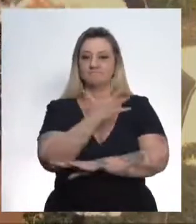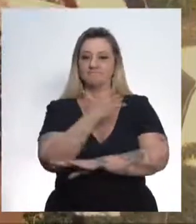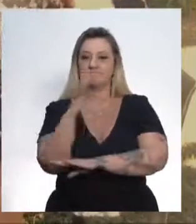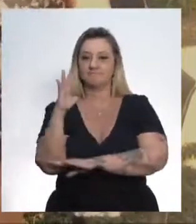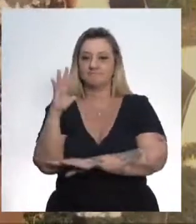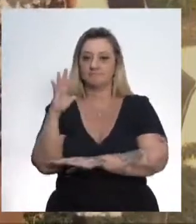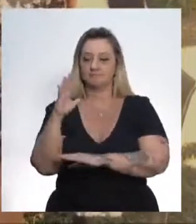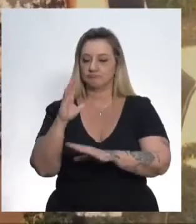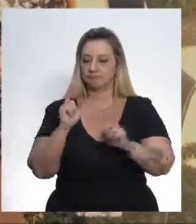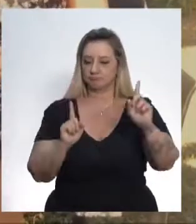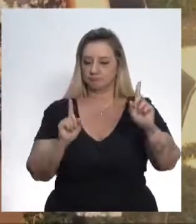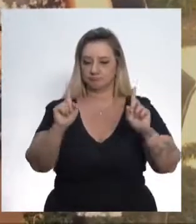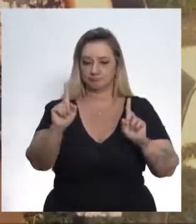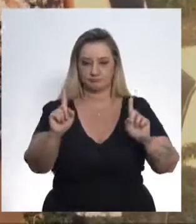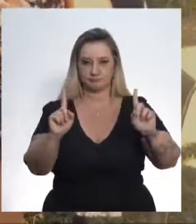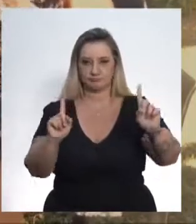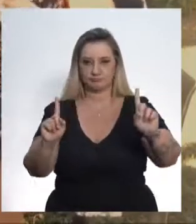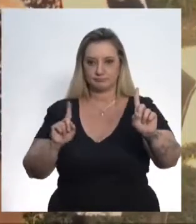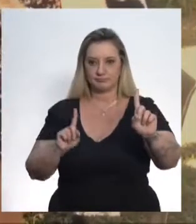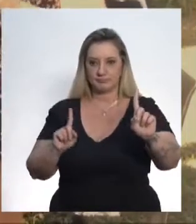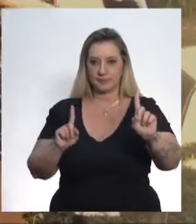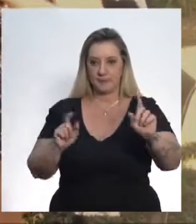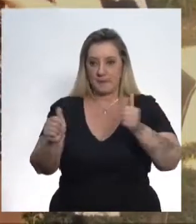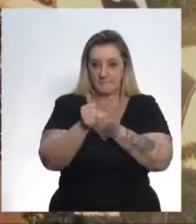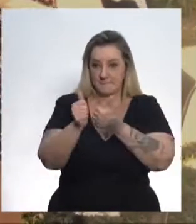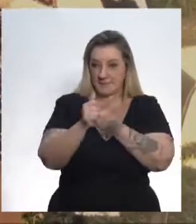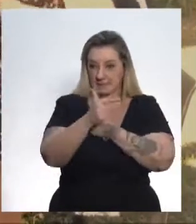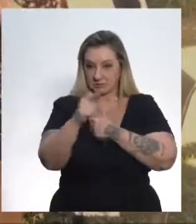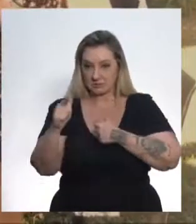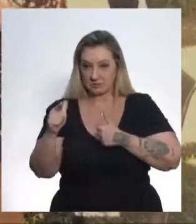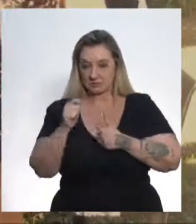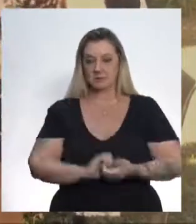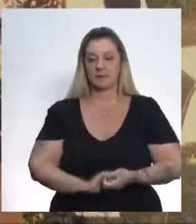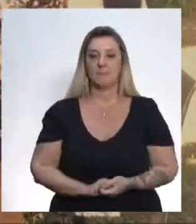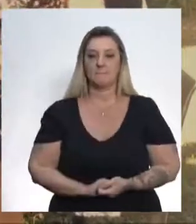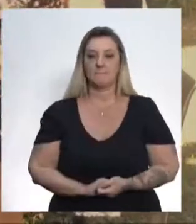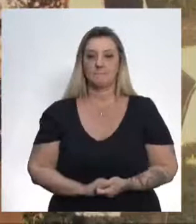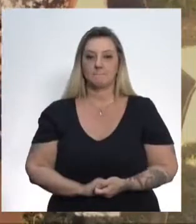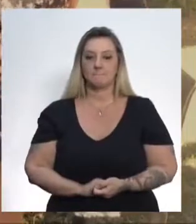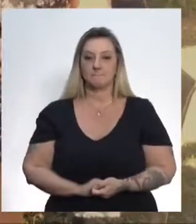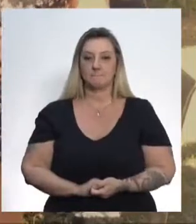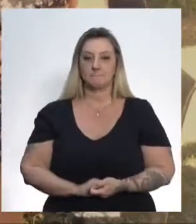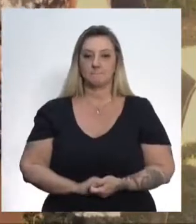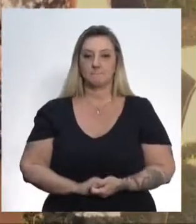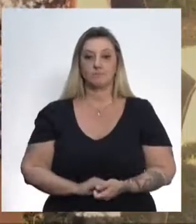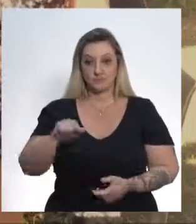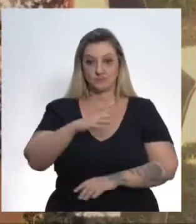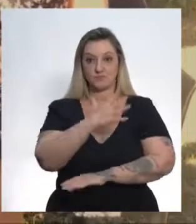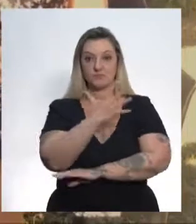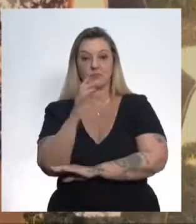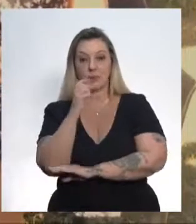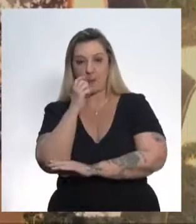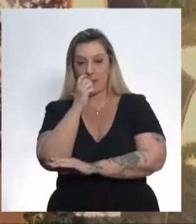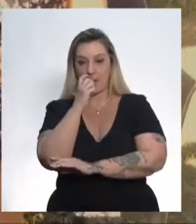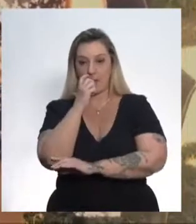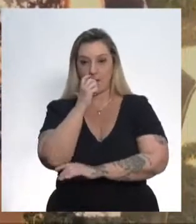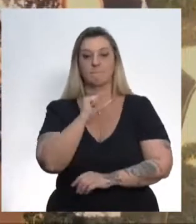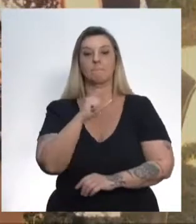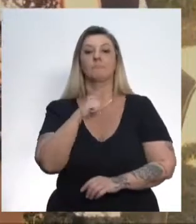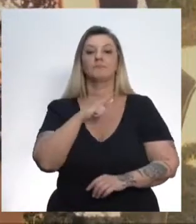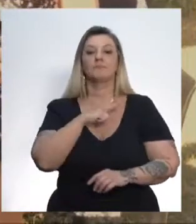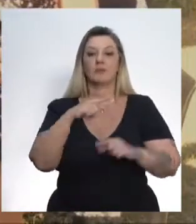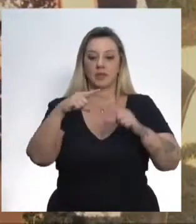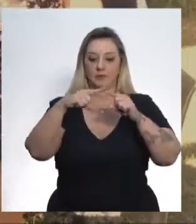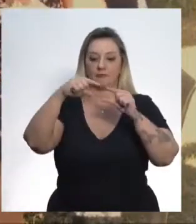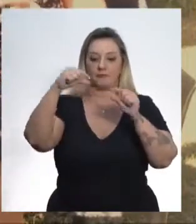árvores espaçadas, ou seja, que não ficam muito próximas umas das outras. Essas árvores normalmente possuem